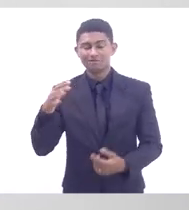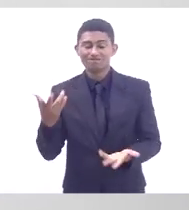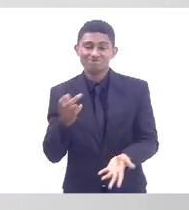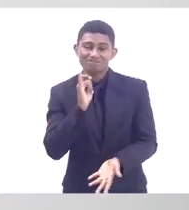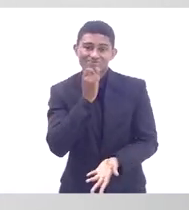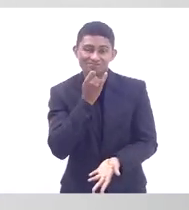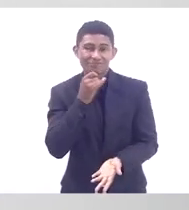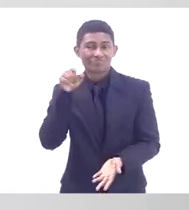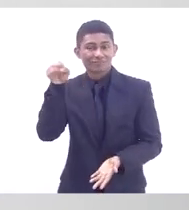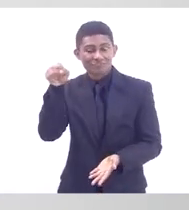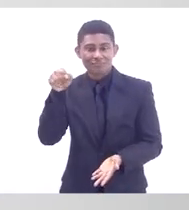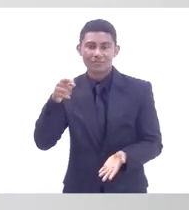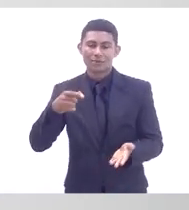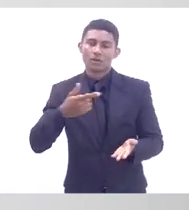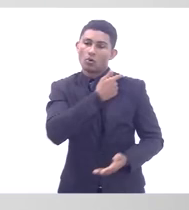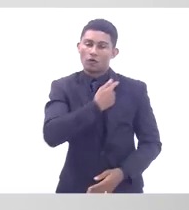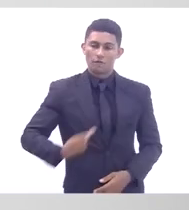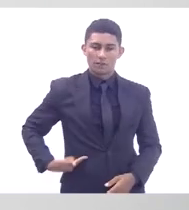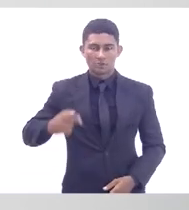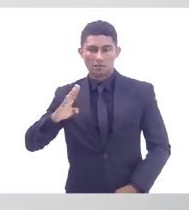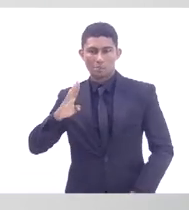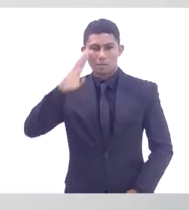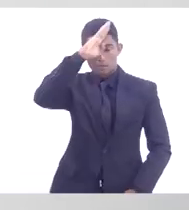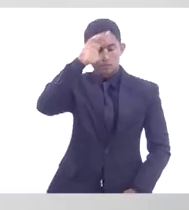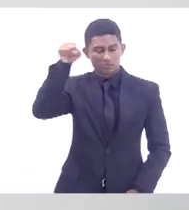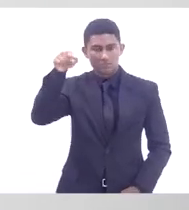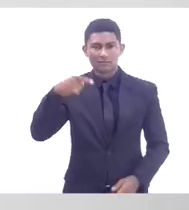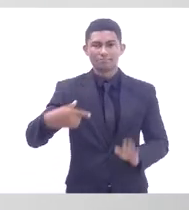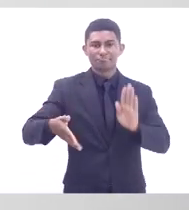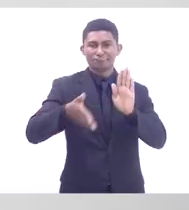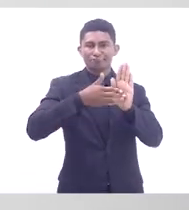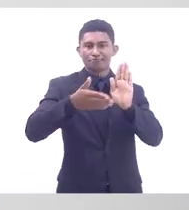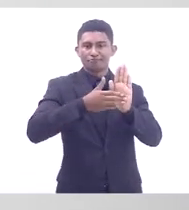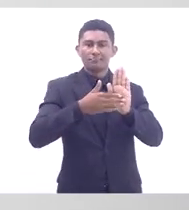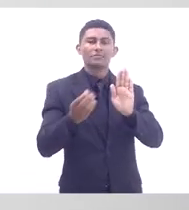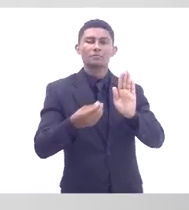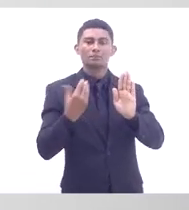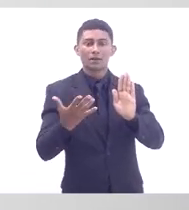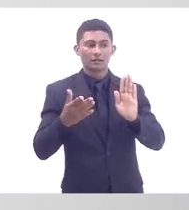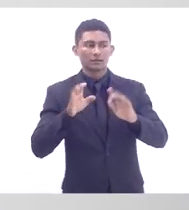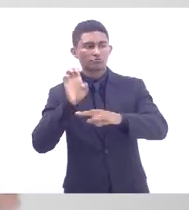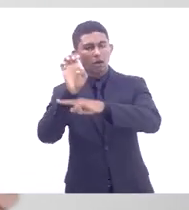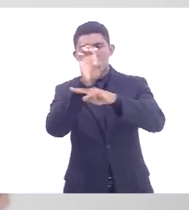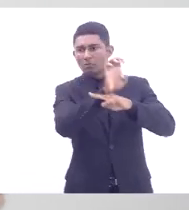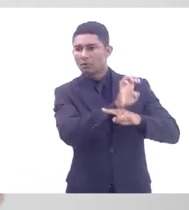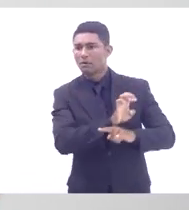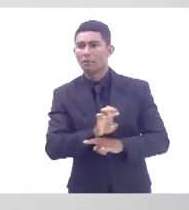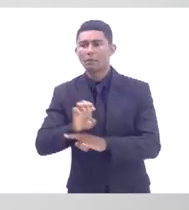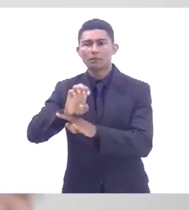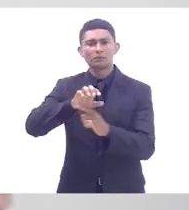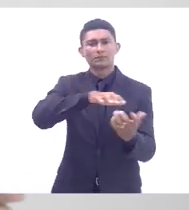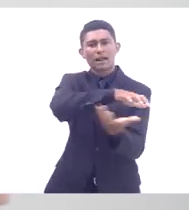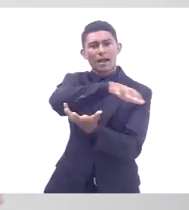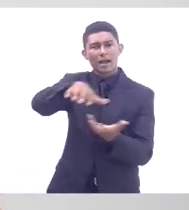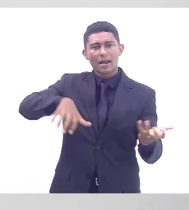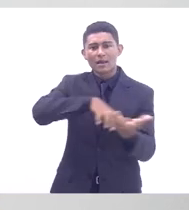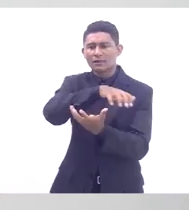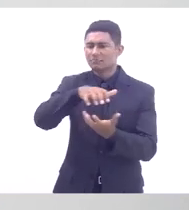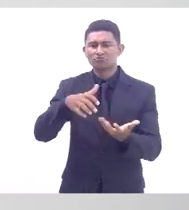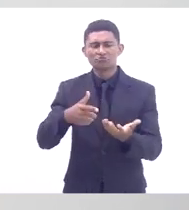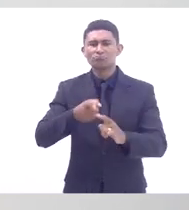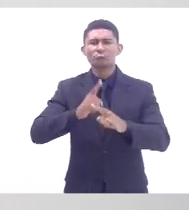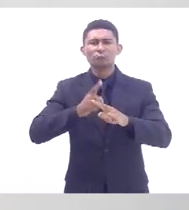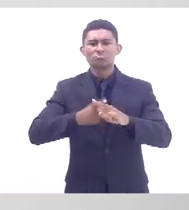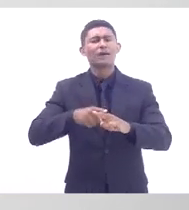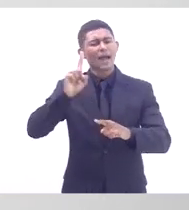é do governo bolsonaro para dar resposta à crise dos estados que está diretamente relacionado com o próprio pacto